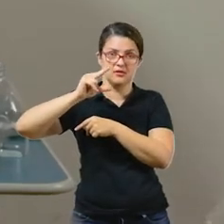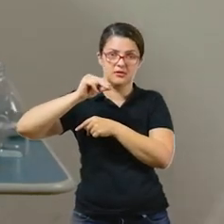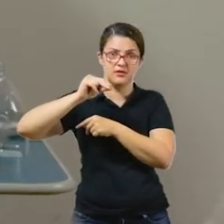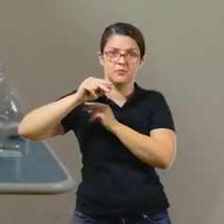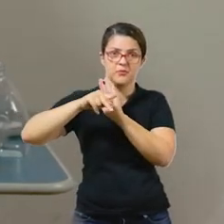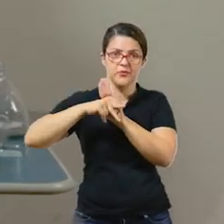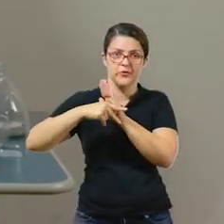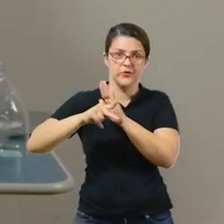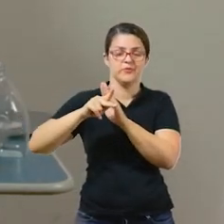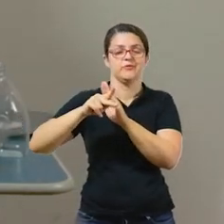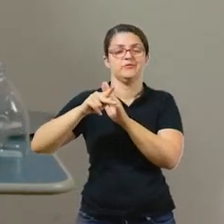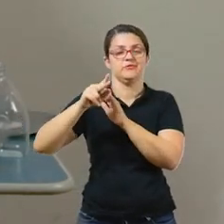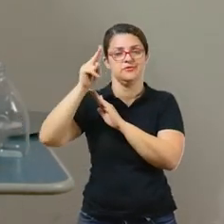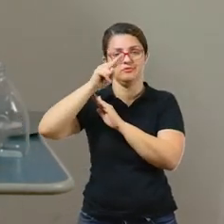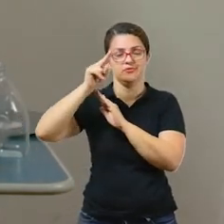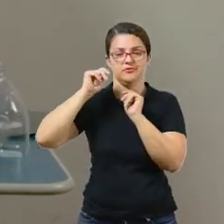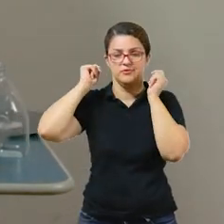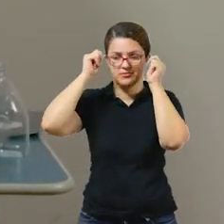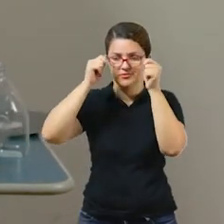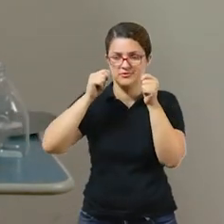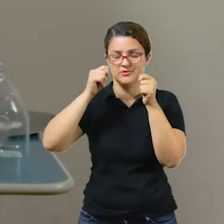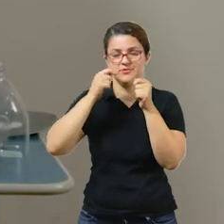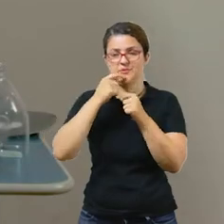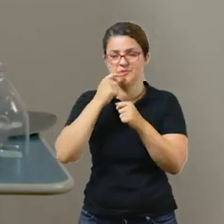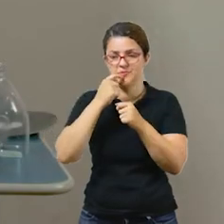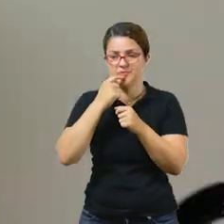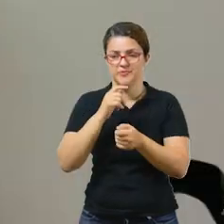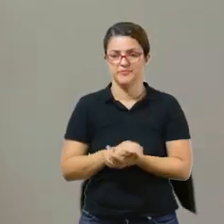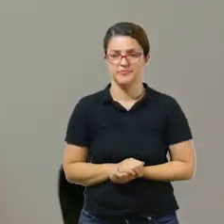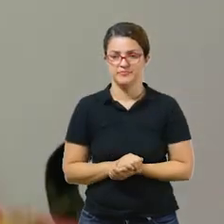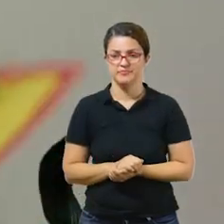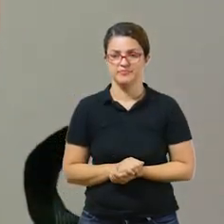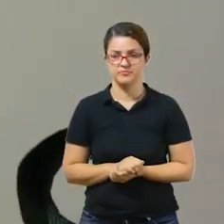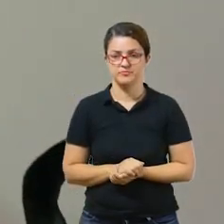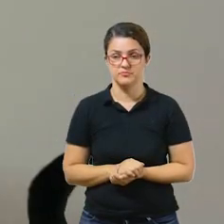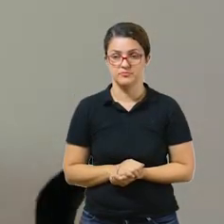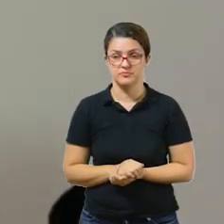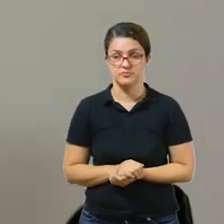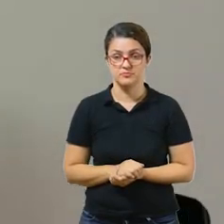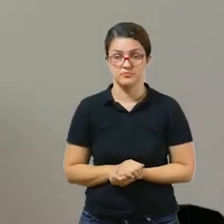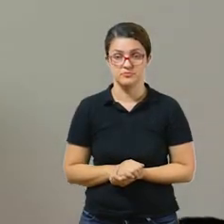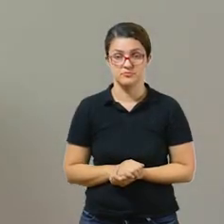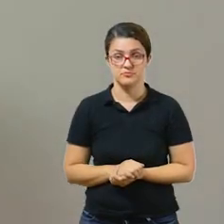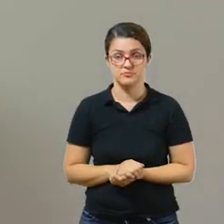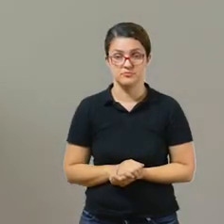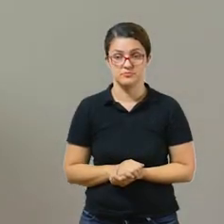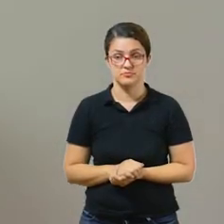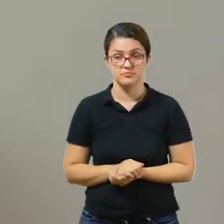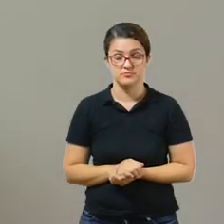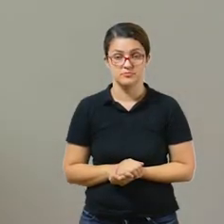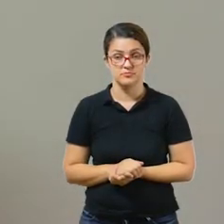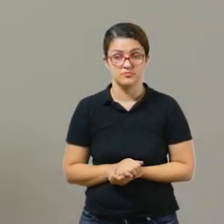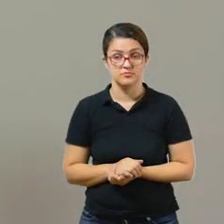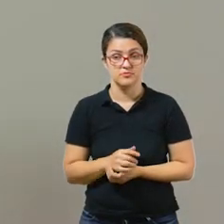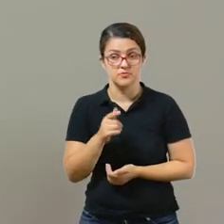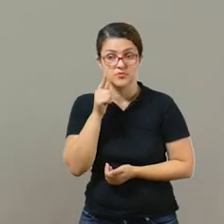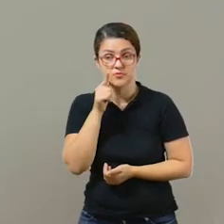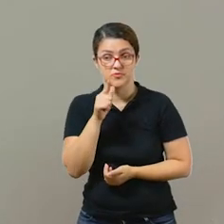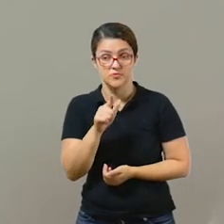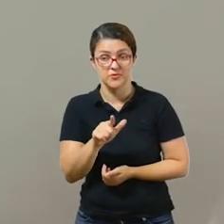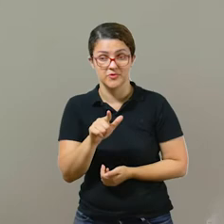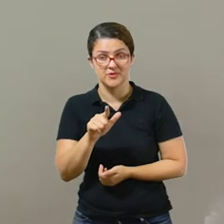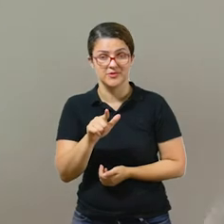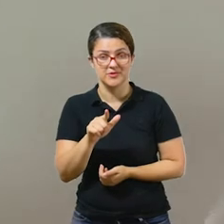da história da Chapeuzinho, tá? Então, esse daí. Então, o nosso próximo conto de fada é